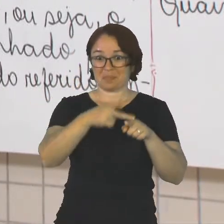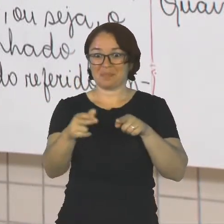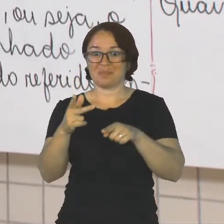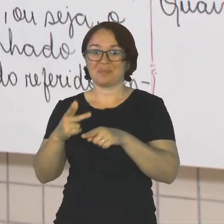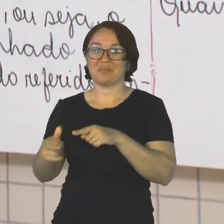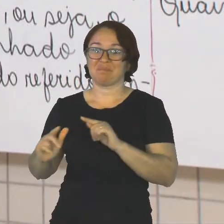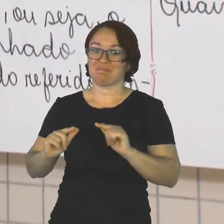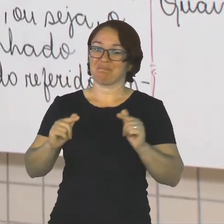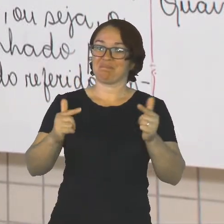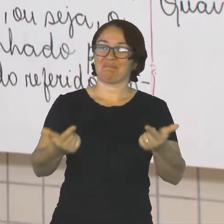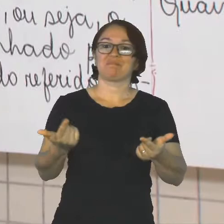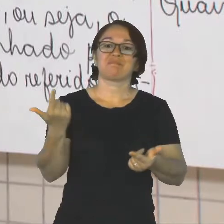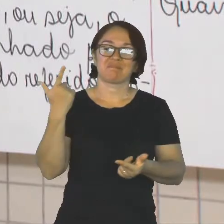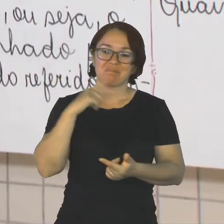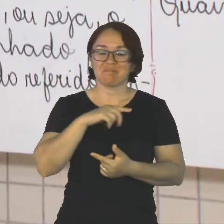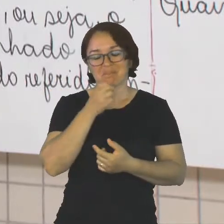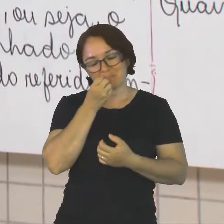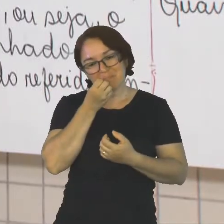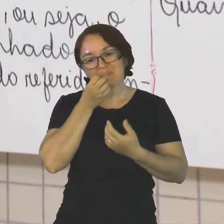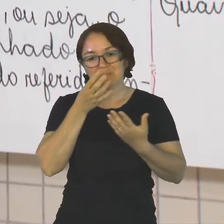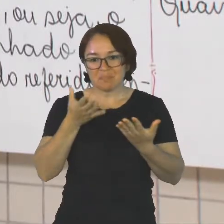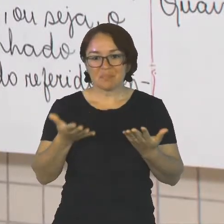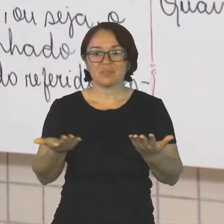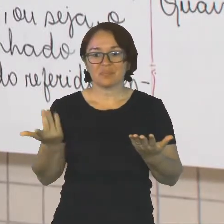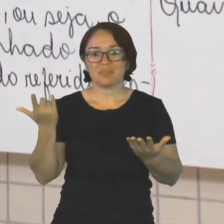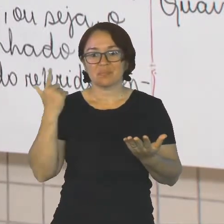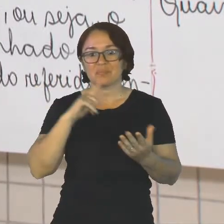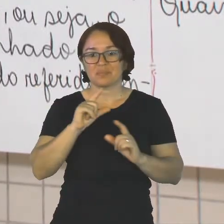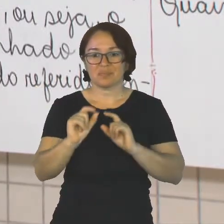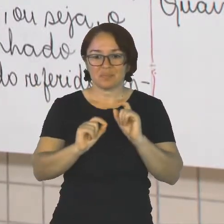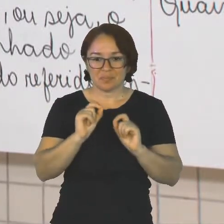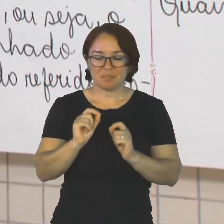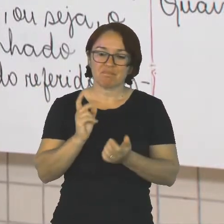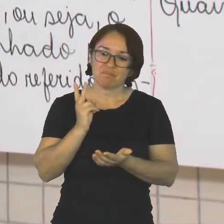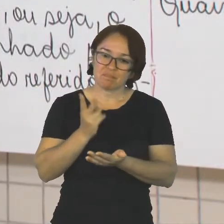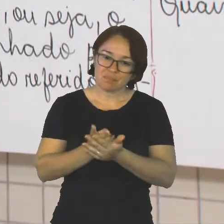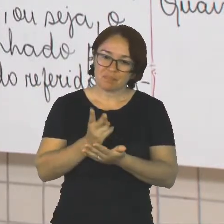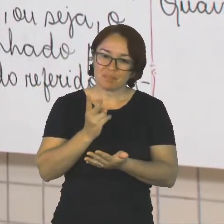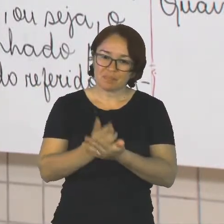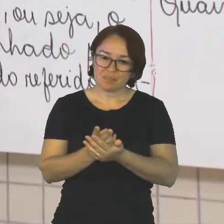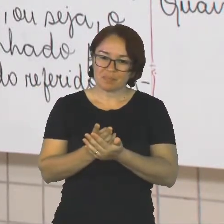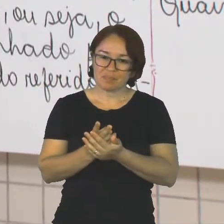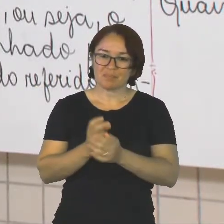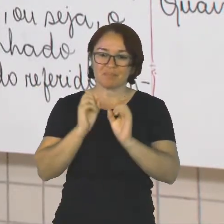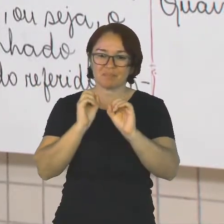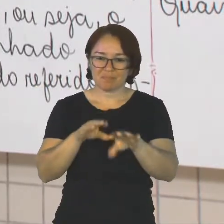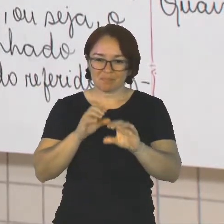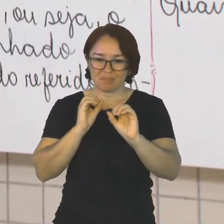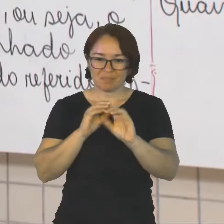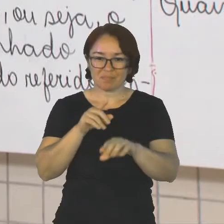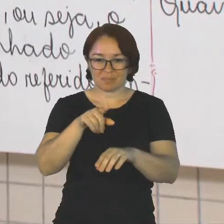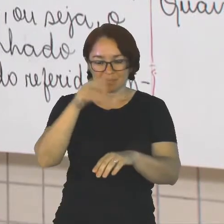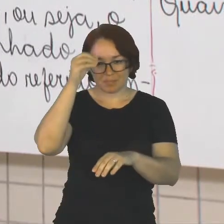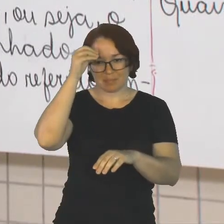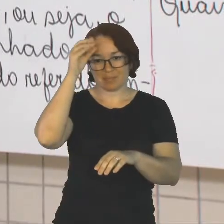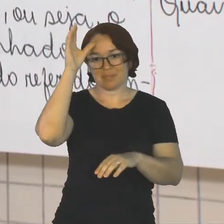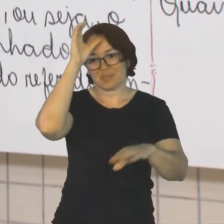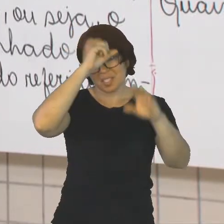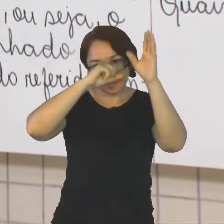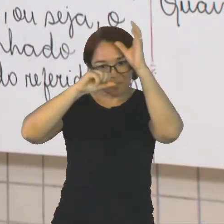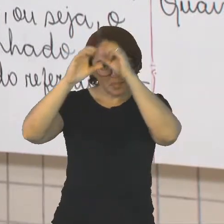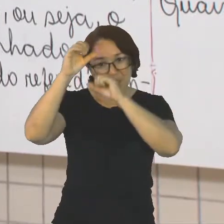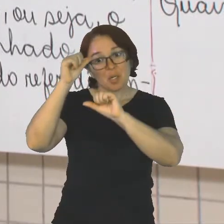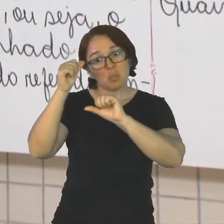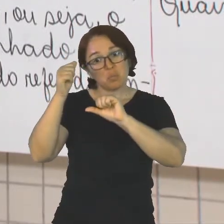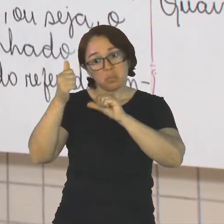superados. Porque nós conseguimos continuar o processo de aprendizagem de uma maneira diferente, de uma